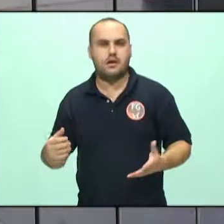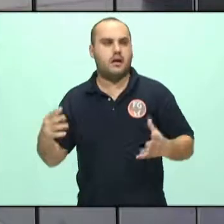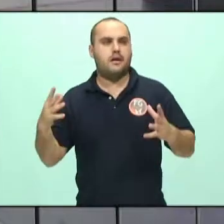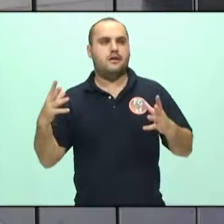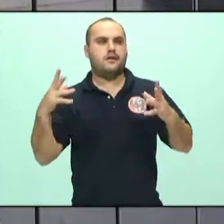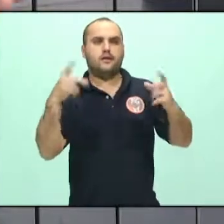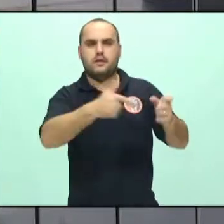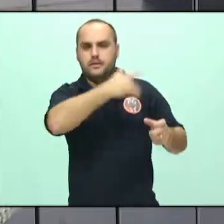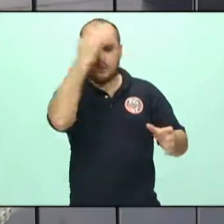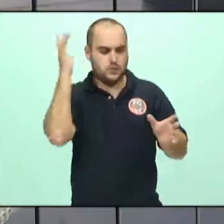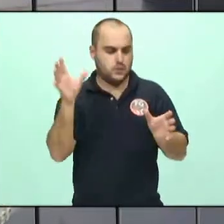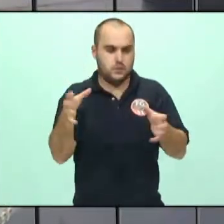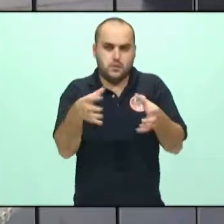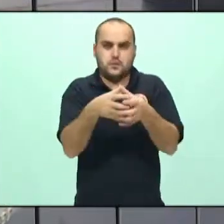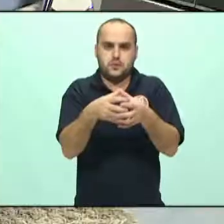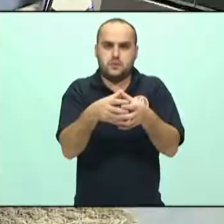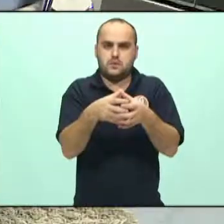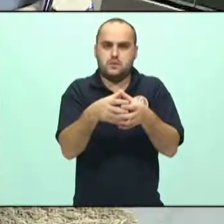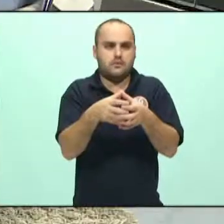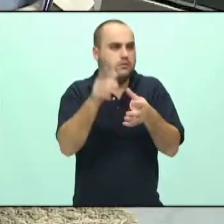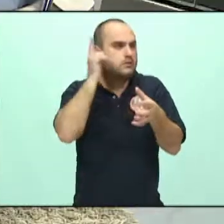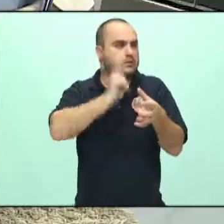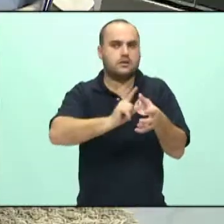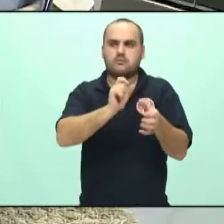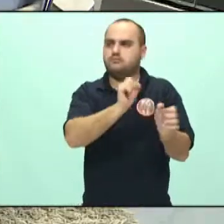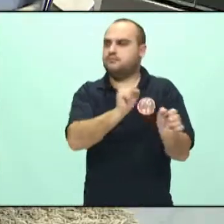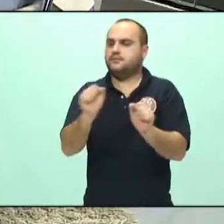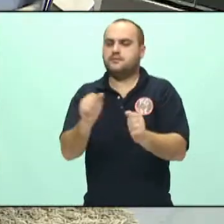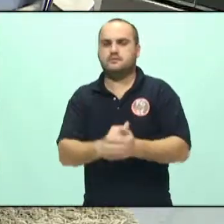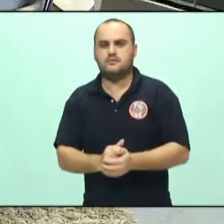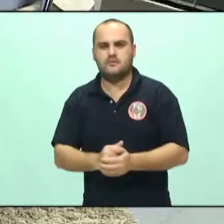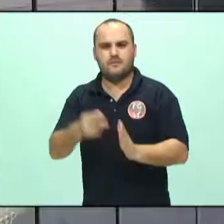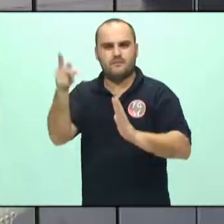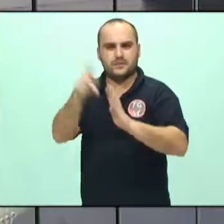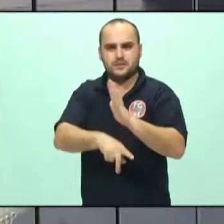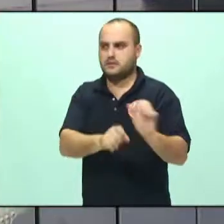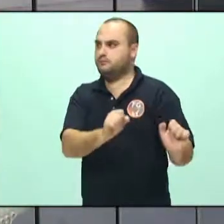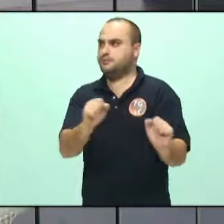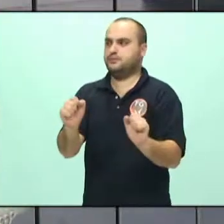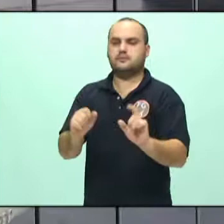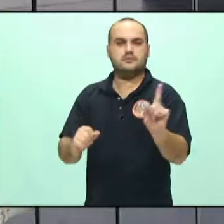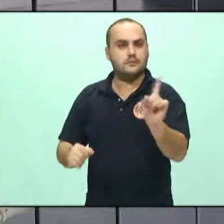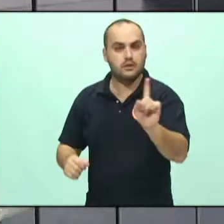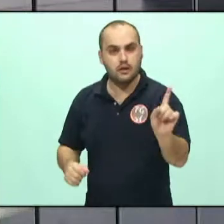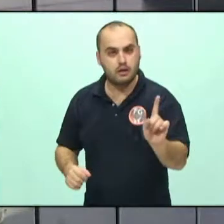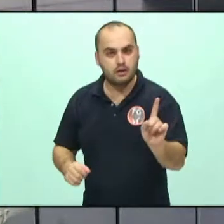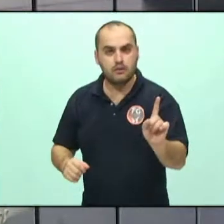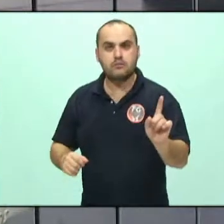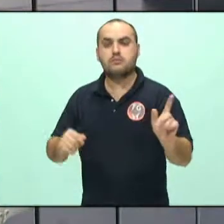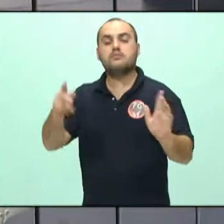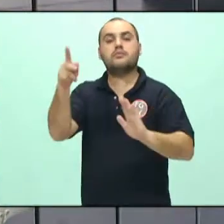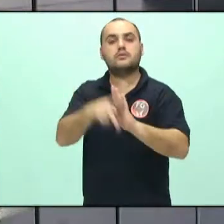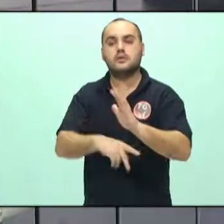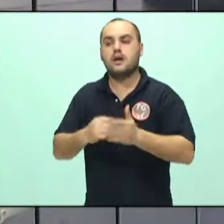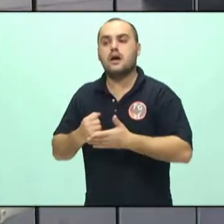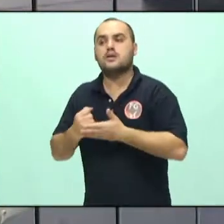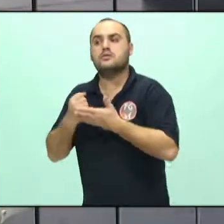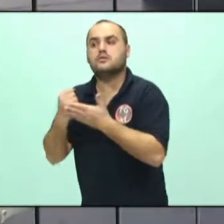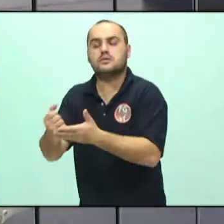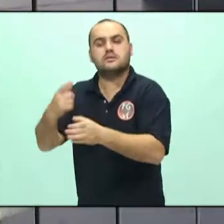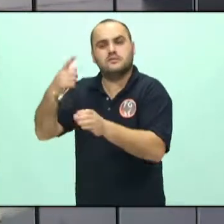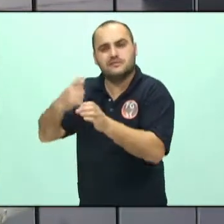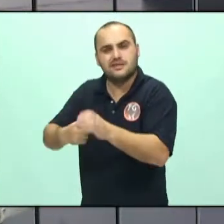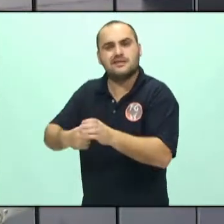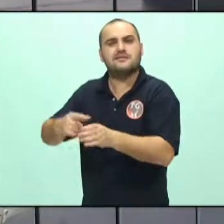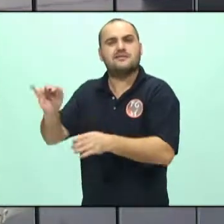se juntar para ter o poder, porque o projeto não pode ser projeto de poder. O projeto tem que ser da cidade de Itajaí, para o bem do povo